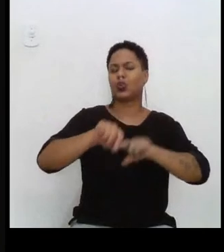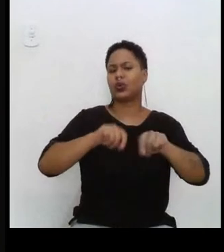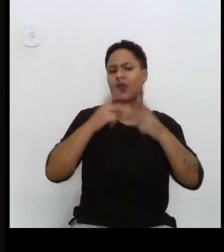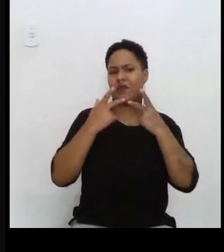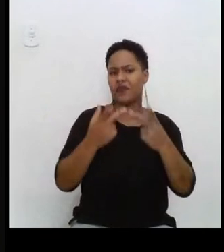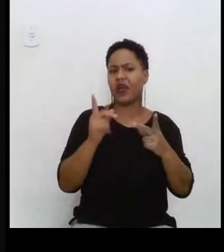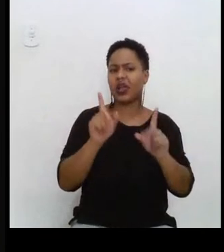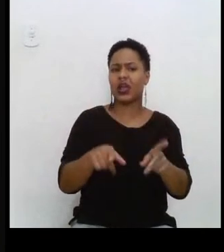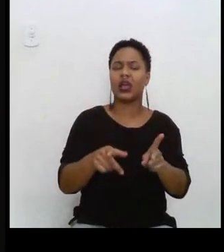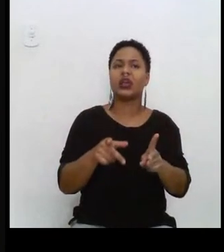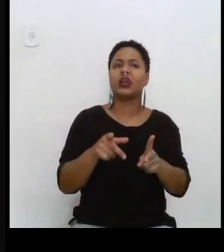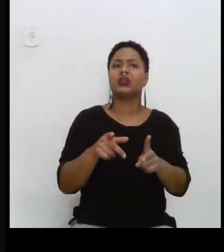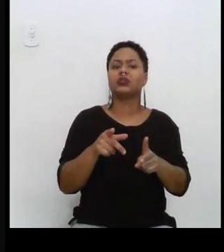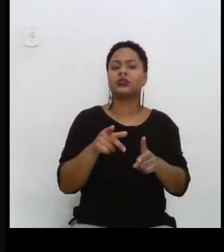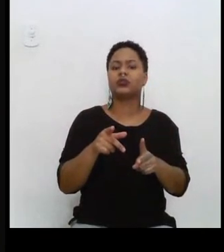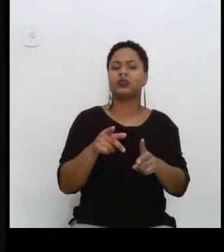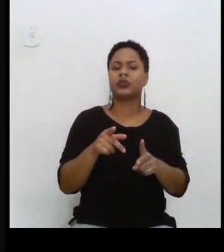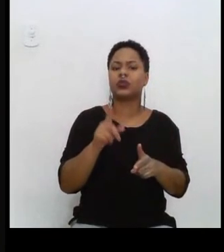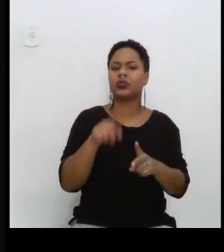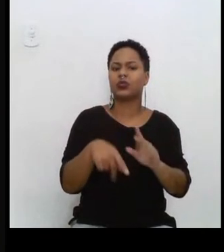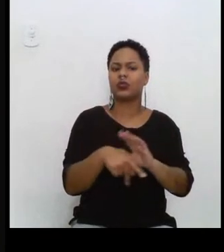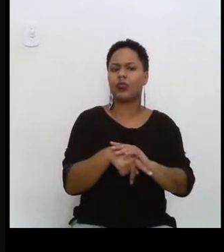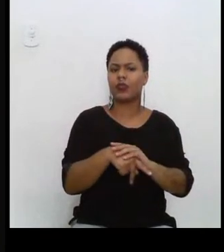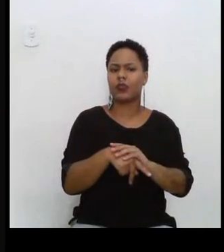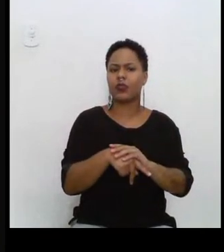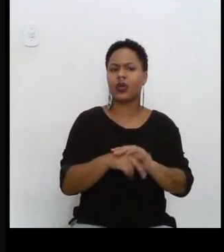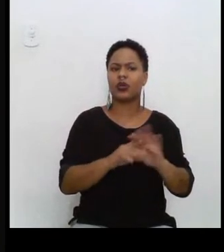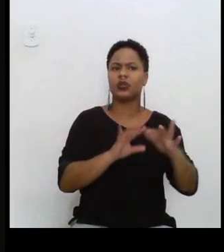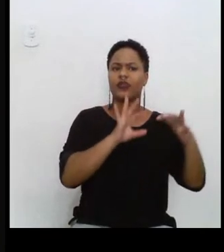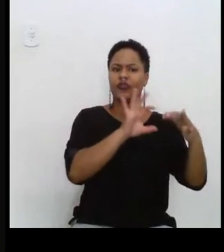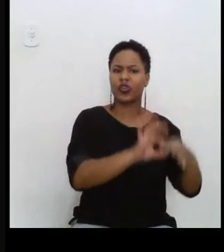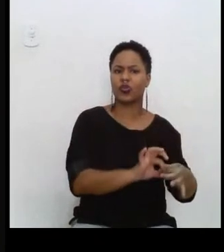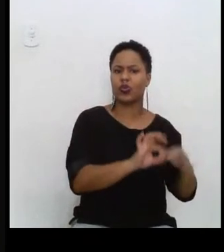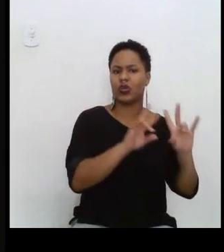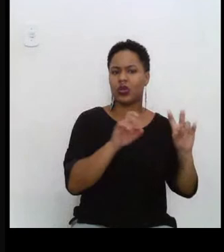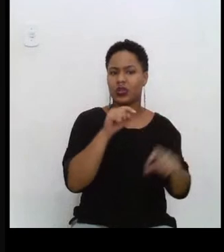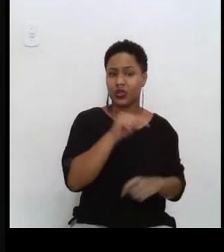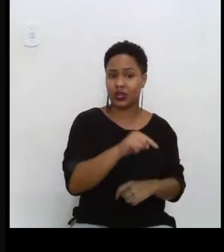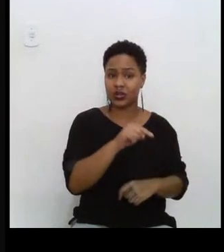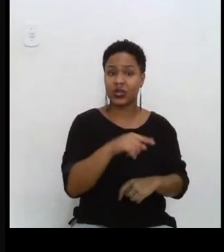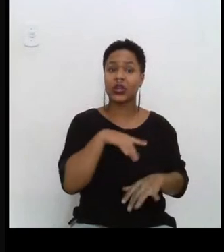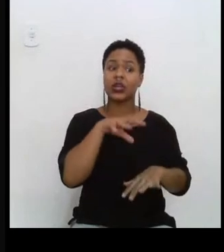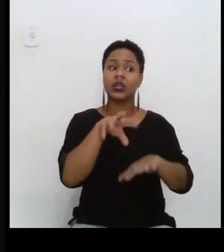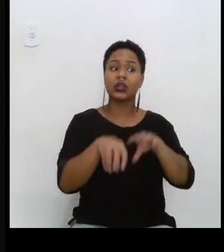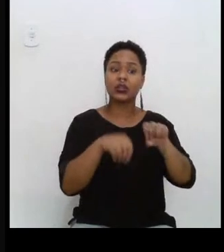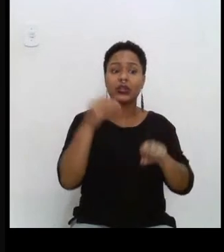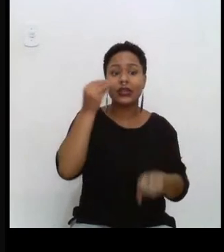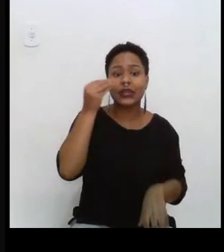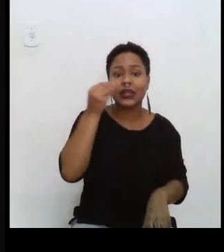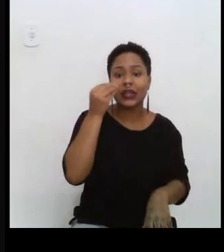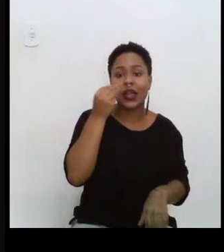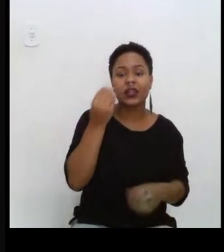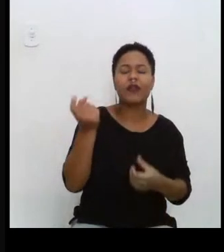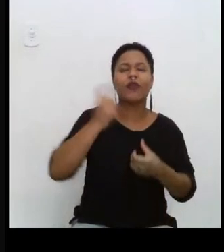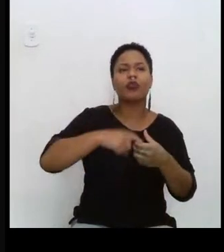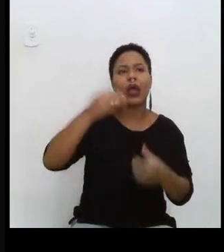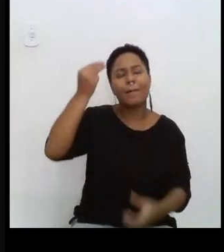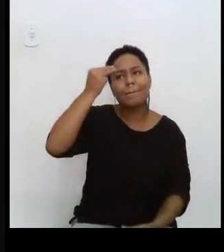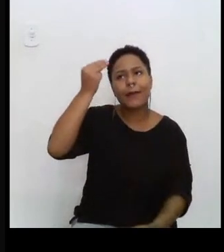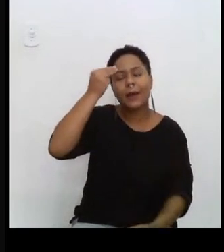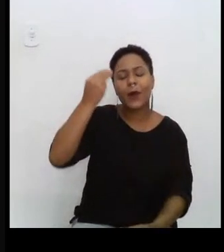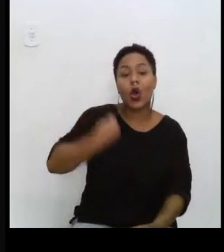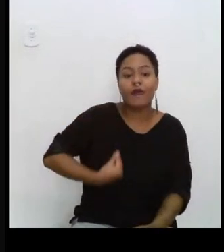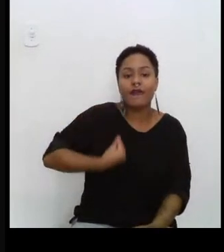ciências sexuais e que eu vou colocar é responder o resgatar a memória viva e tanta